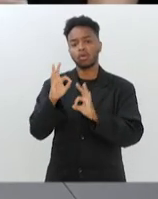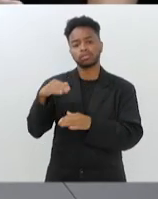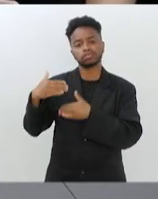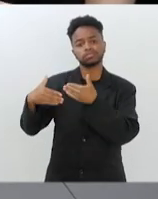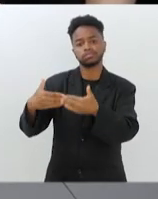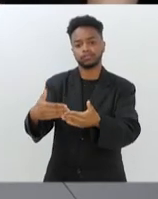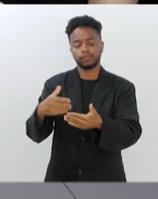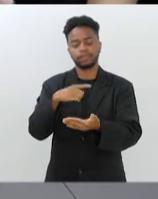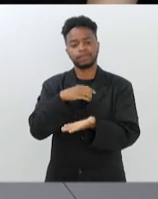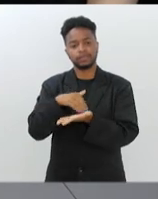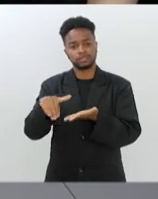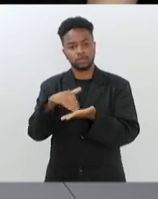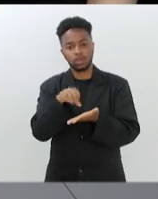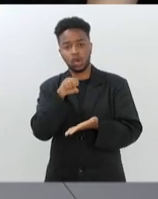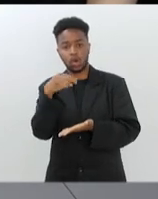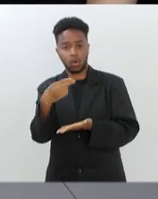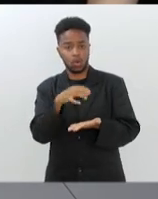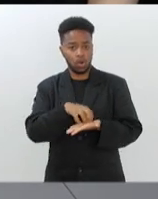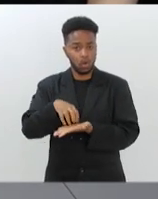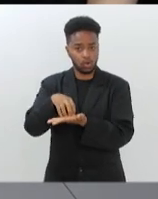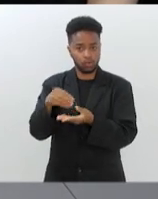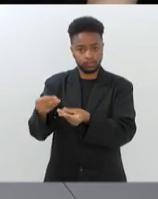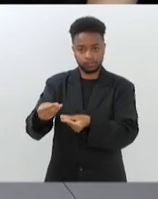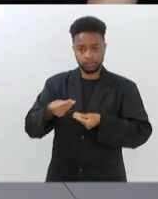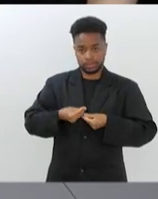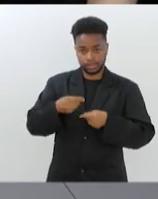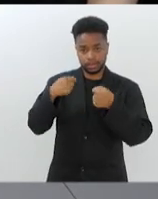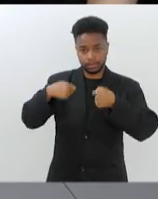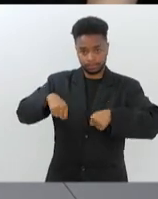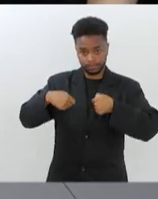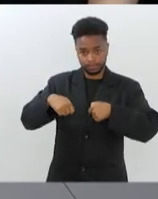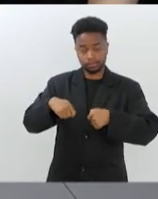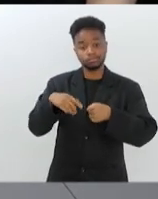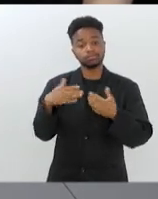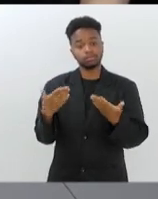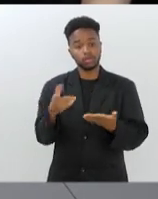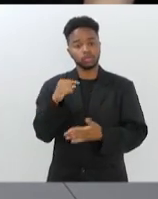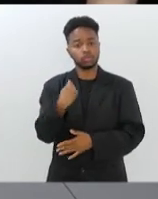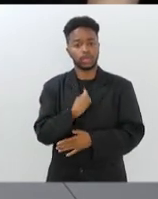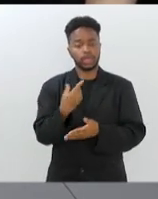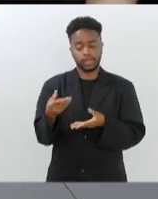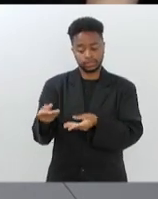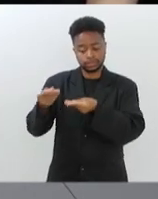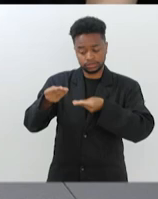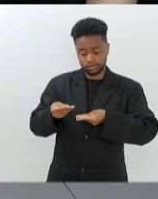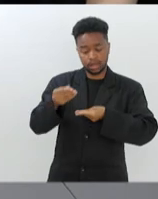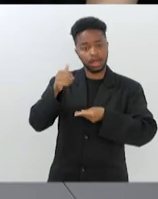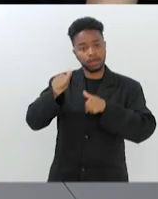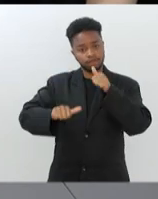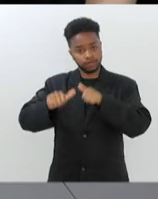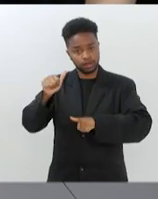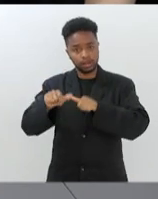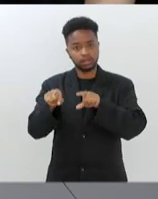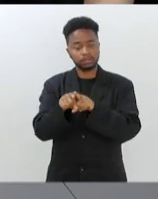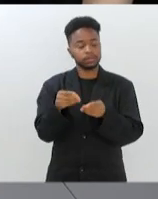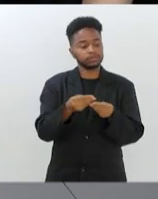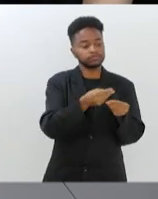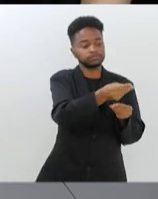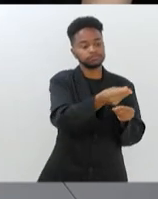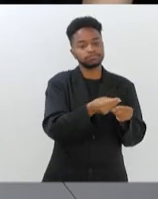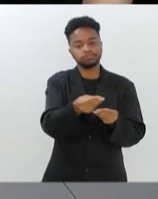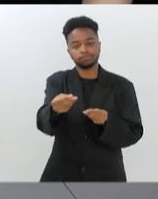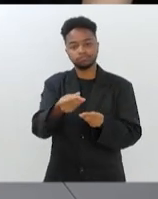a secretaria o órgão nos apresenta uma demanda nós recebemos analisamos a pertinência encaminhamos para quatro agências de